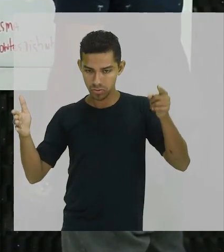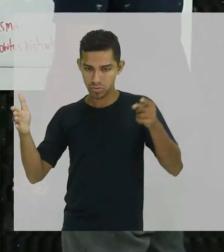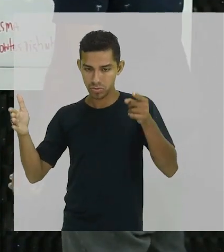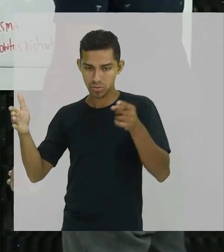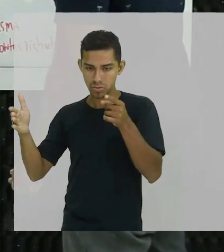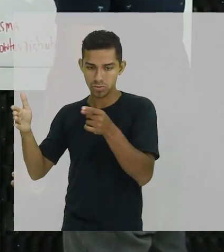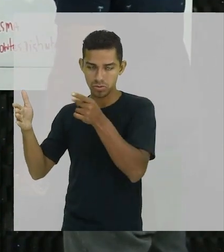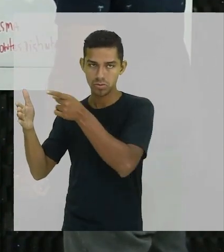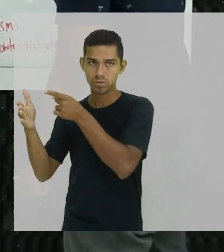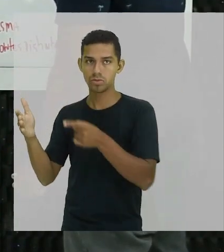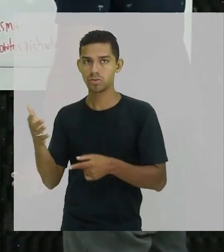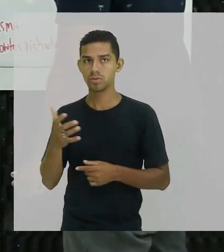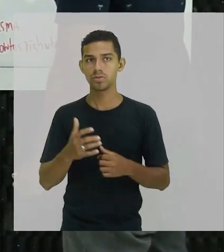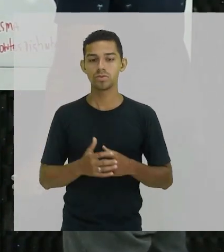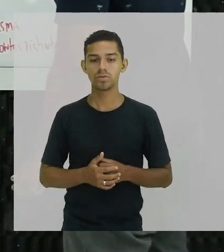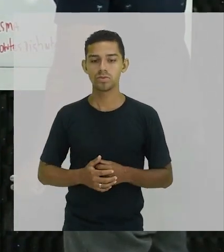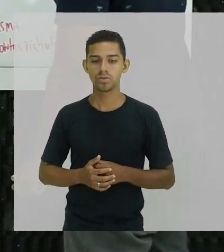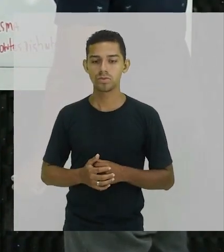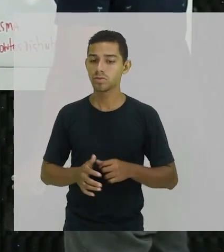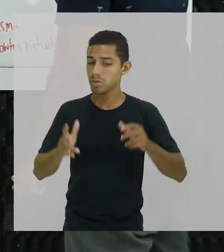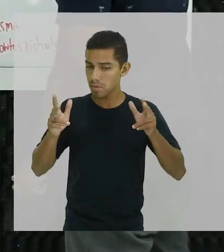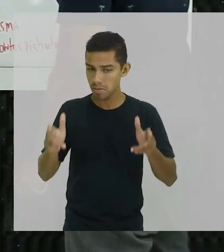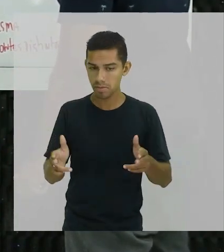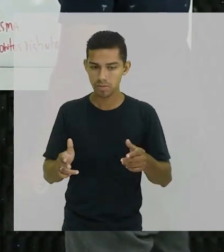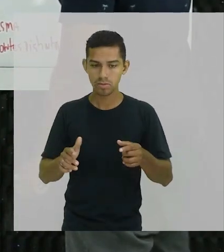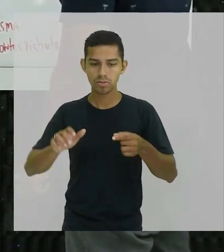é mesma